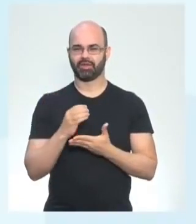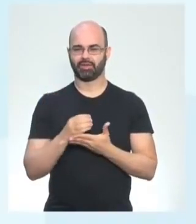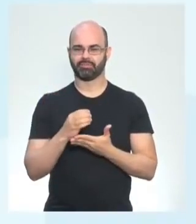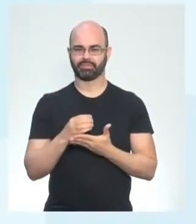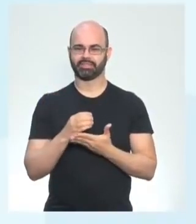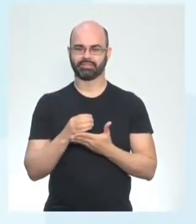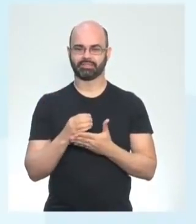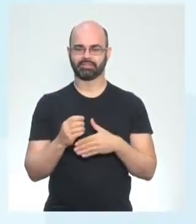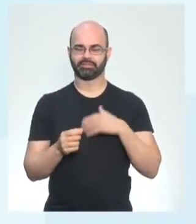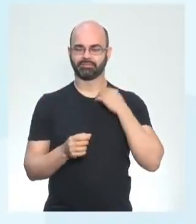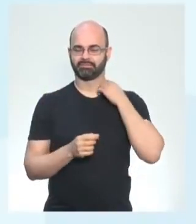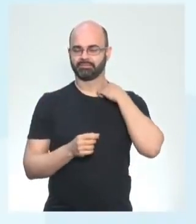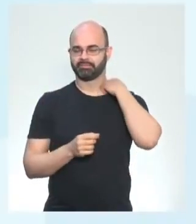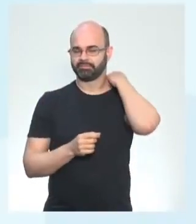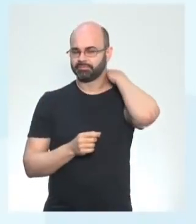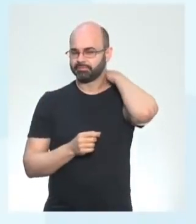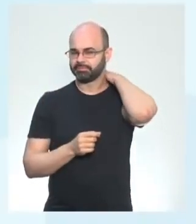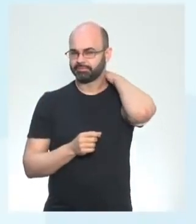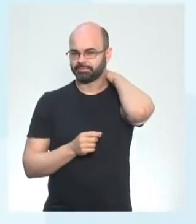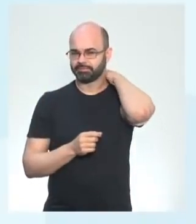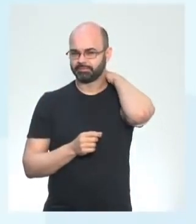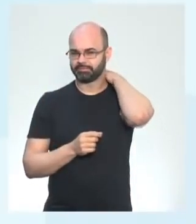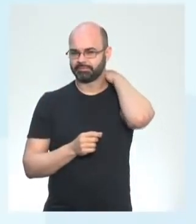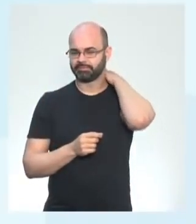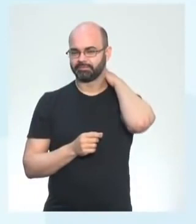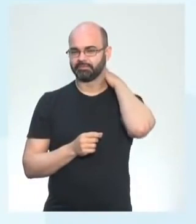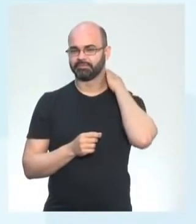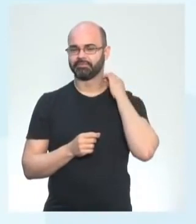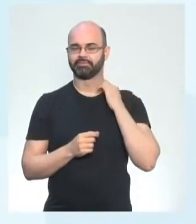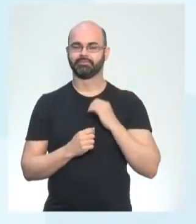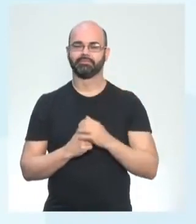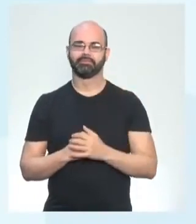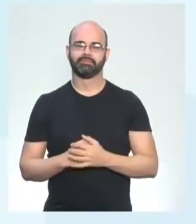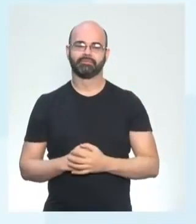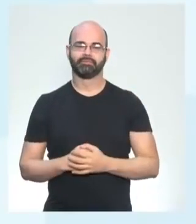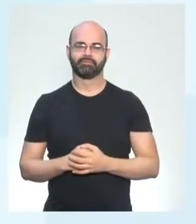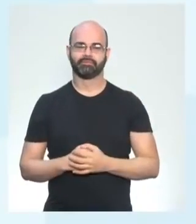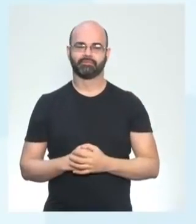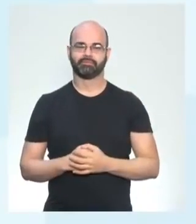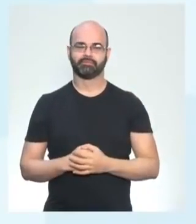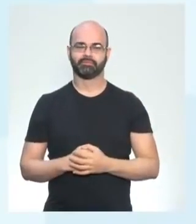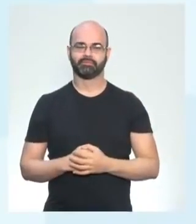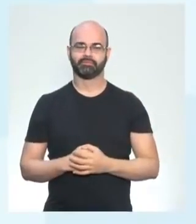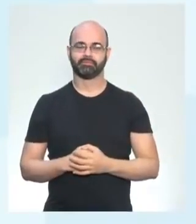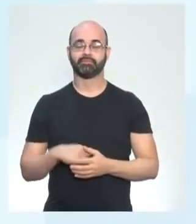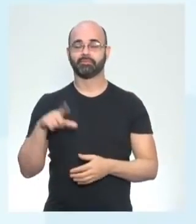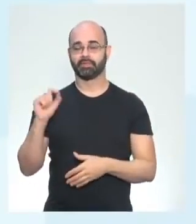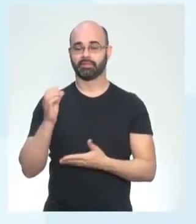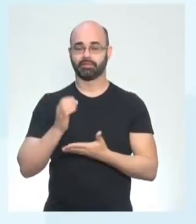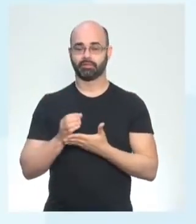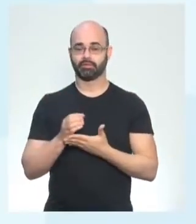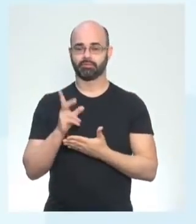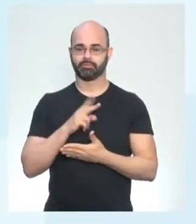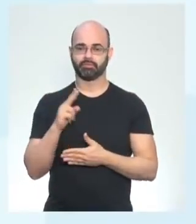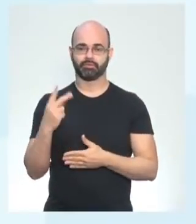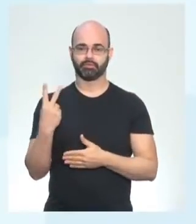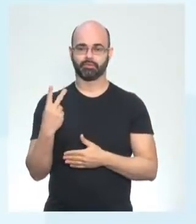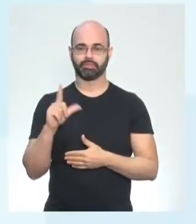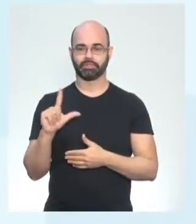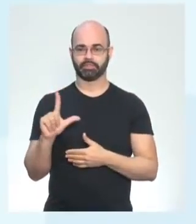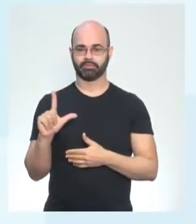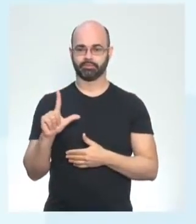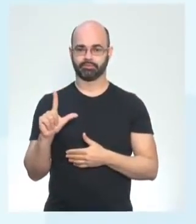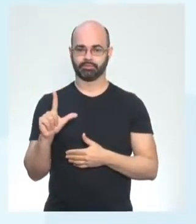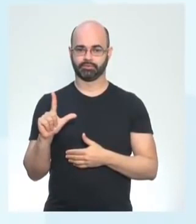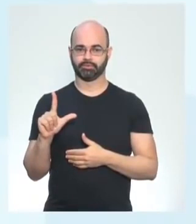ali, eu fiz dos 13 copos, aí eu fui para 10. 10 copos é o equivale, né, a 2 litros, Tony. Show.